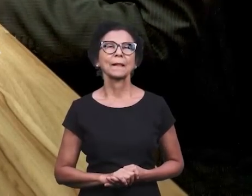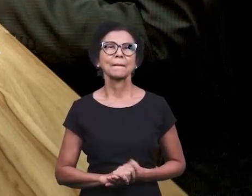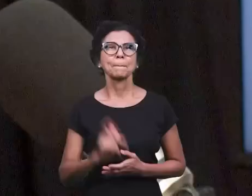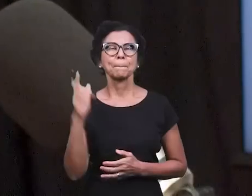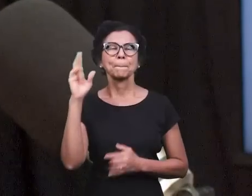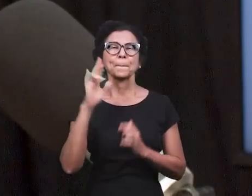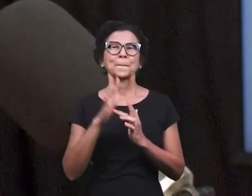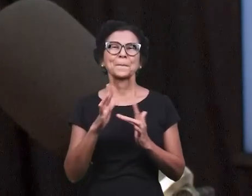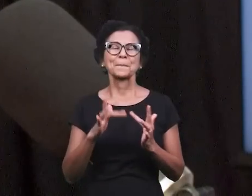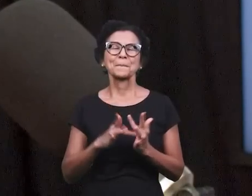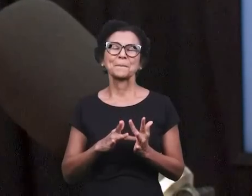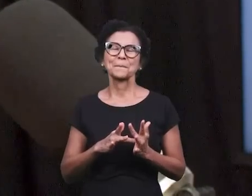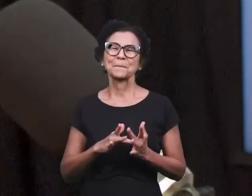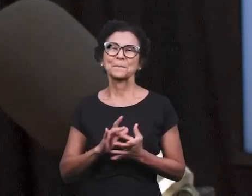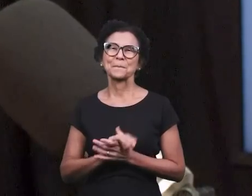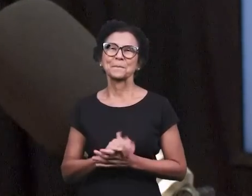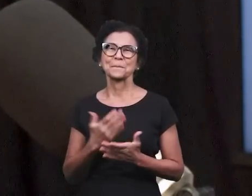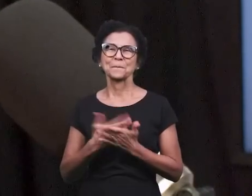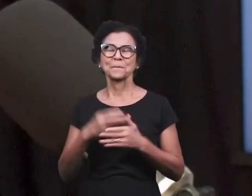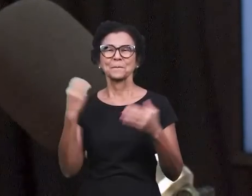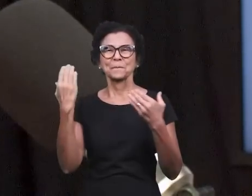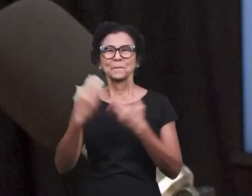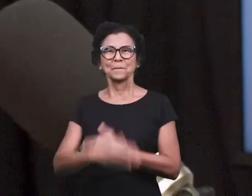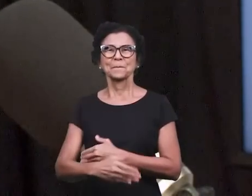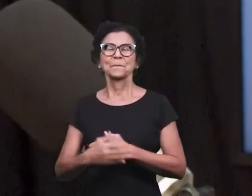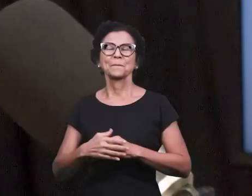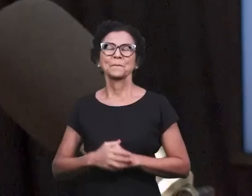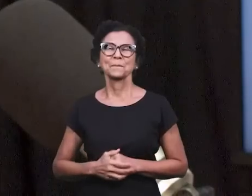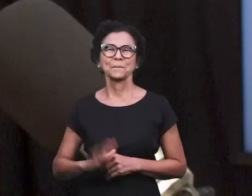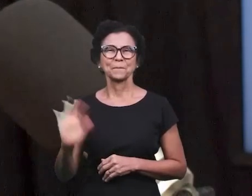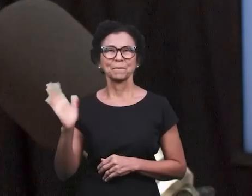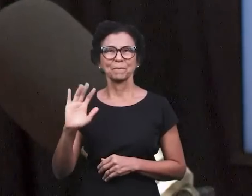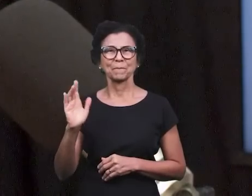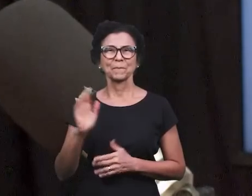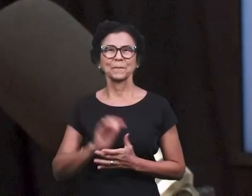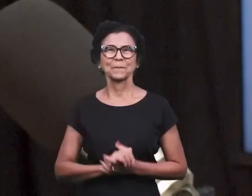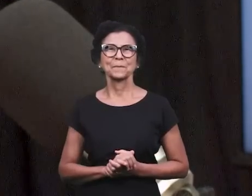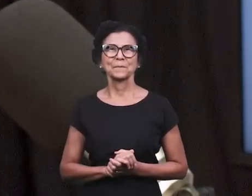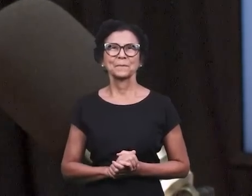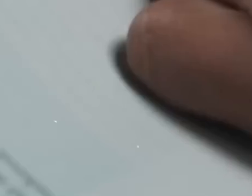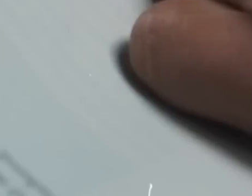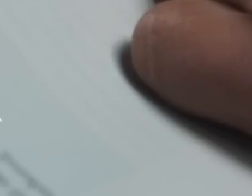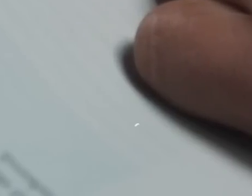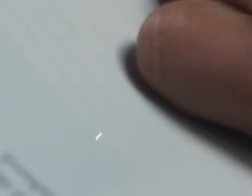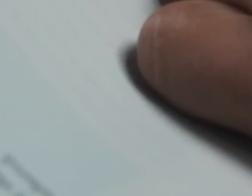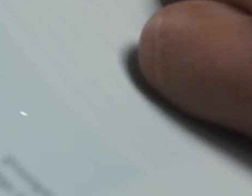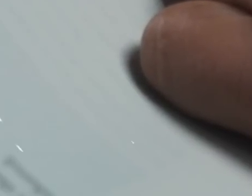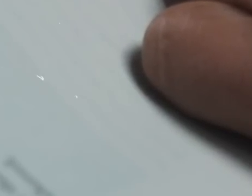Amém. A paz do Senhor, esse foi o programa Foco nos Concursos de hoje. Até a próxima. A paz do Senhor.